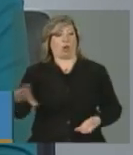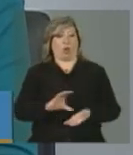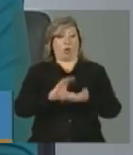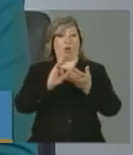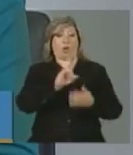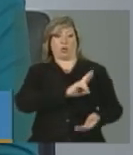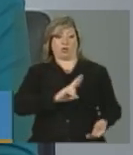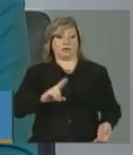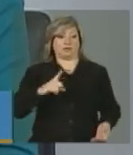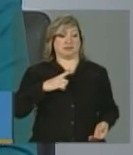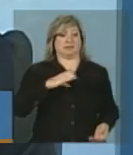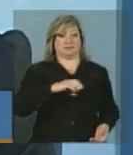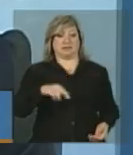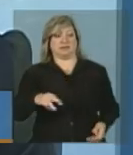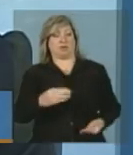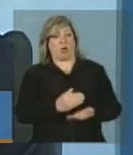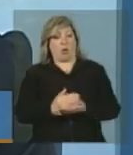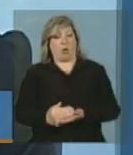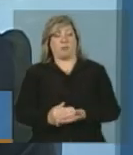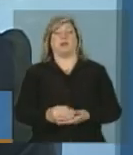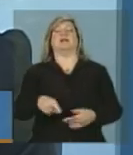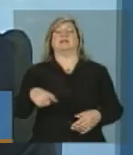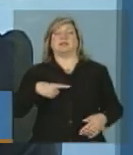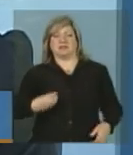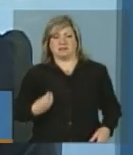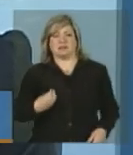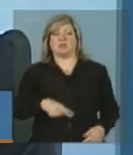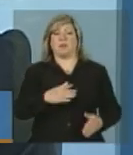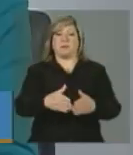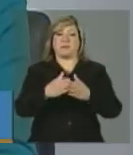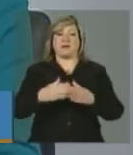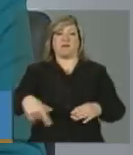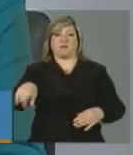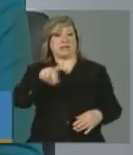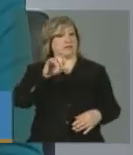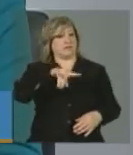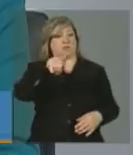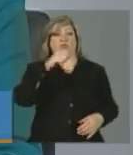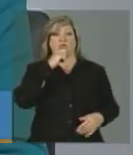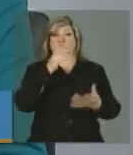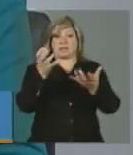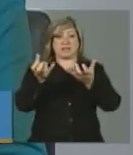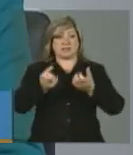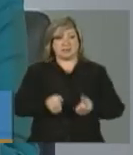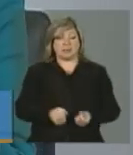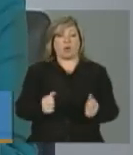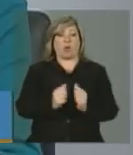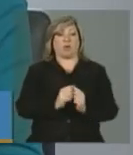CM. Então, esses dois estão válidos e a gente pede que, se não tiver recebido ainda com